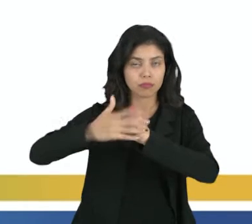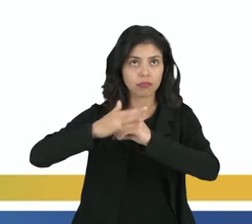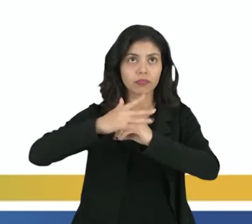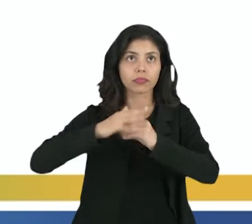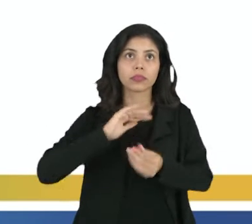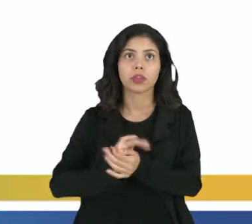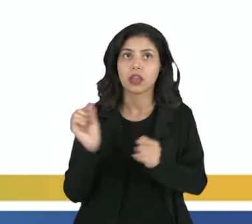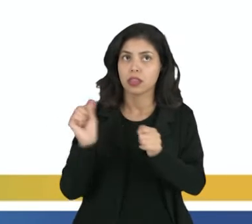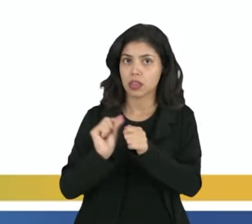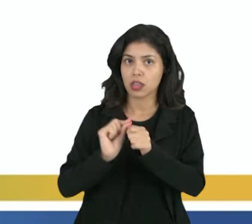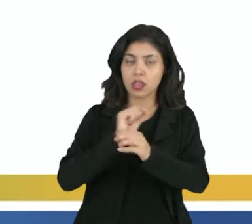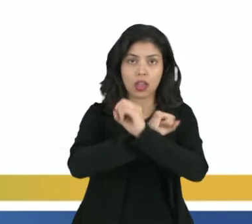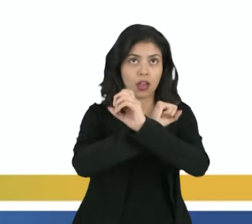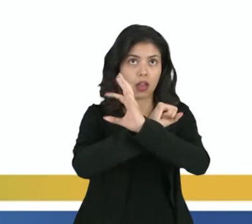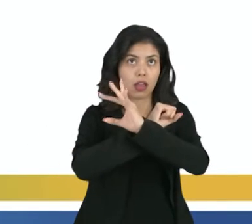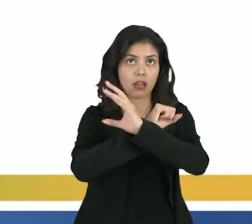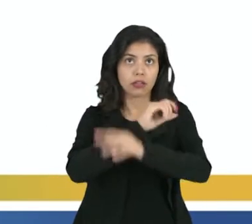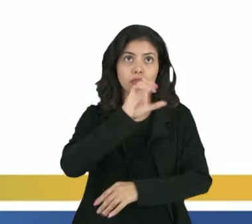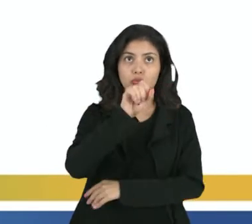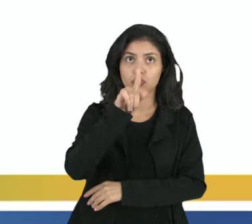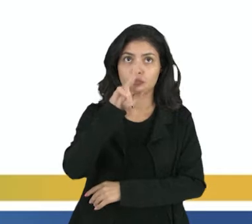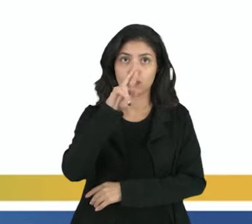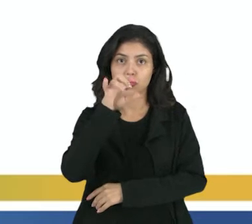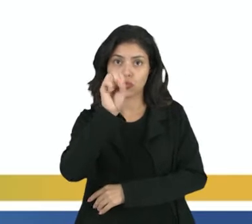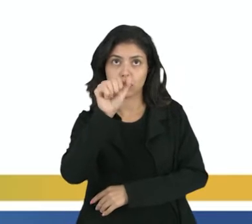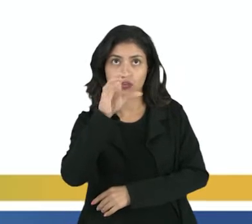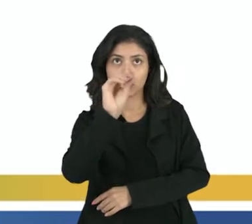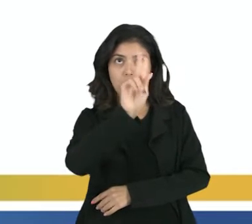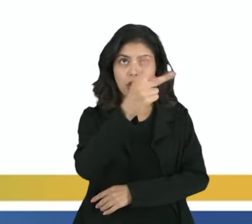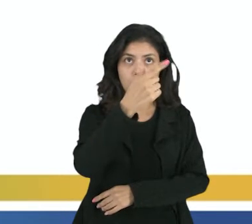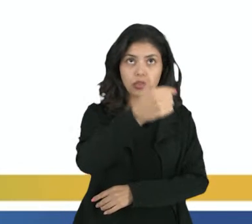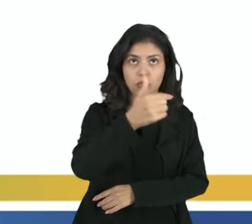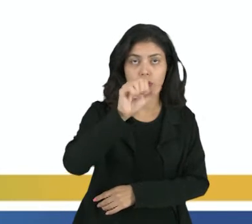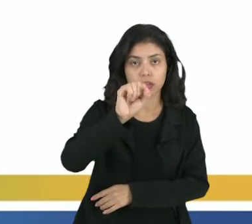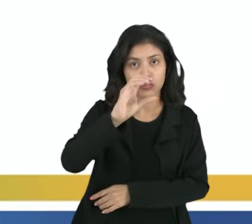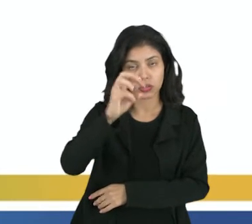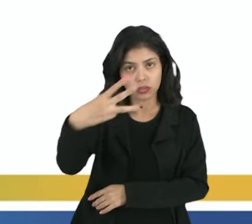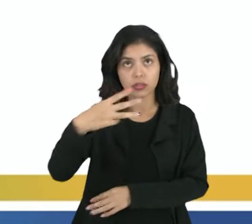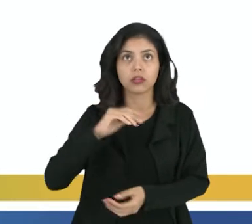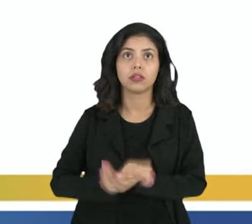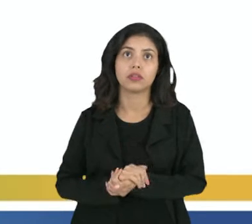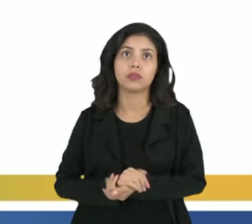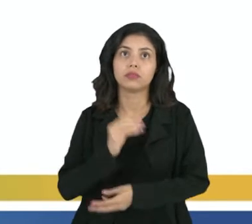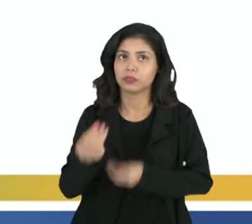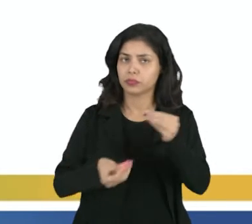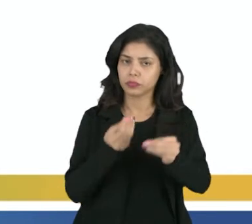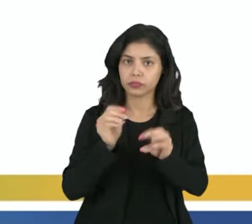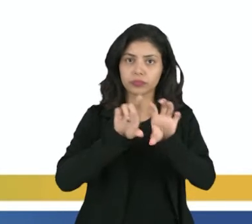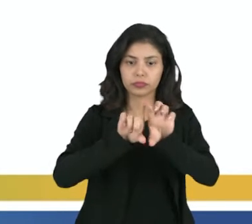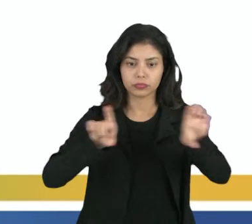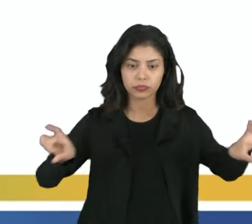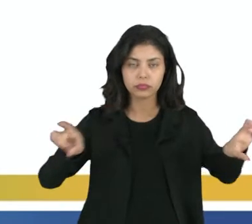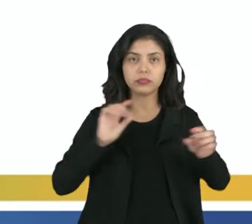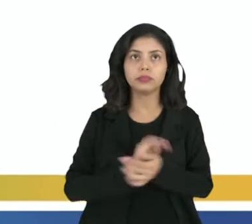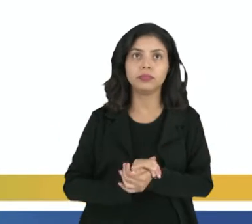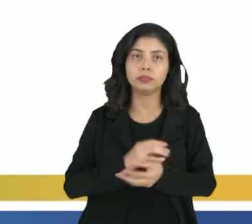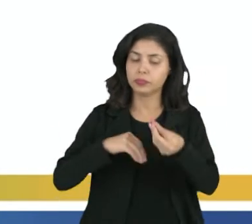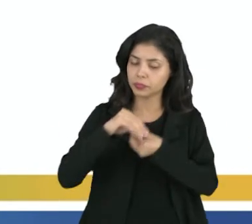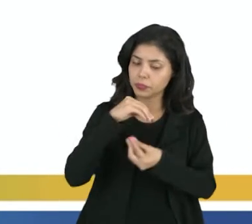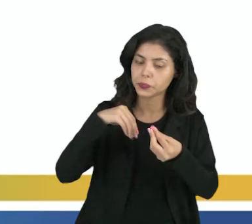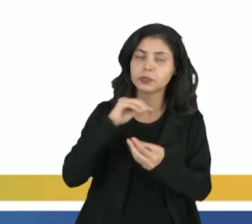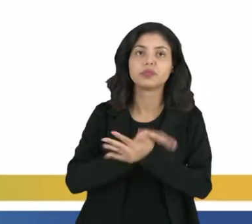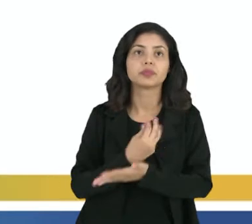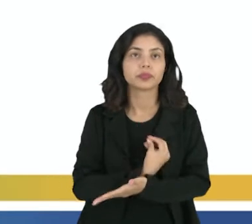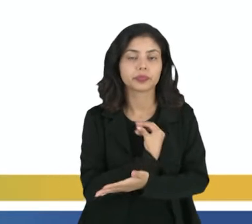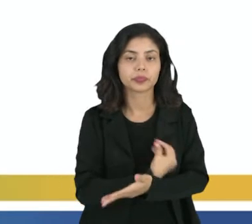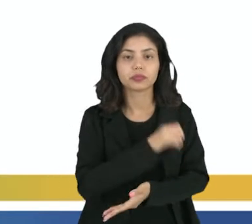na atmosfera formando ácido sulfuroso que é o H2 so3 conforme a reação Então a gente tem